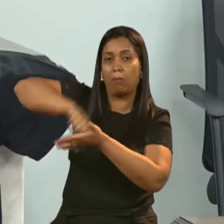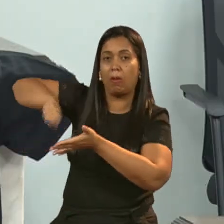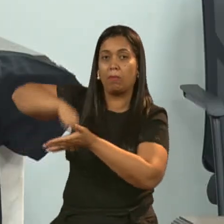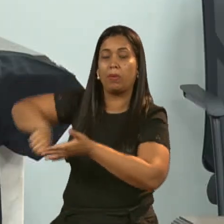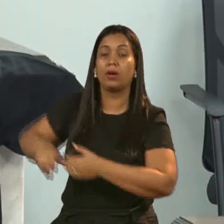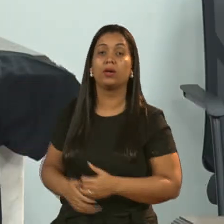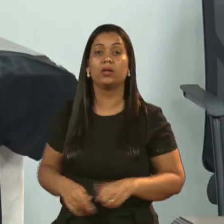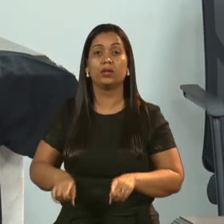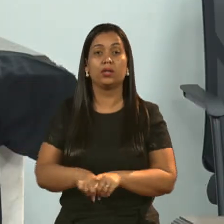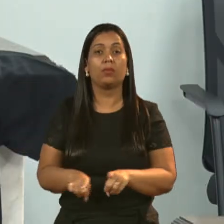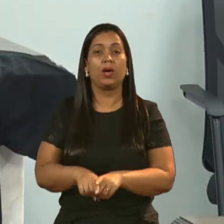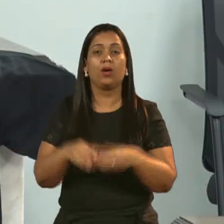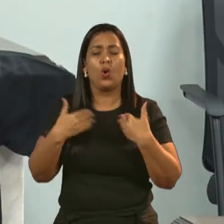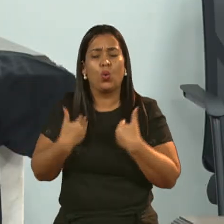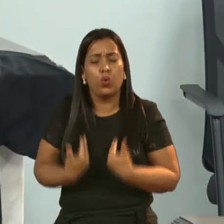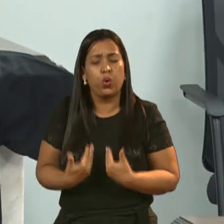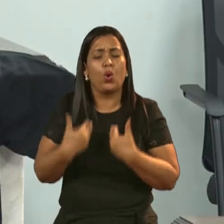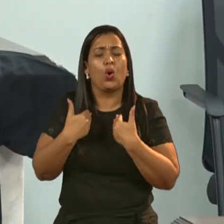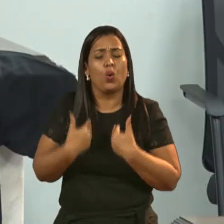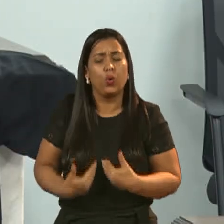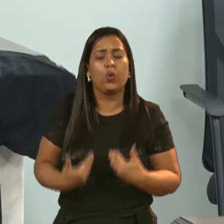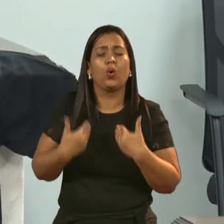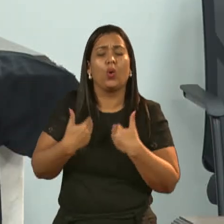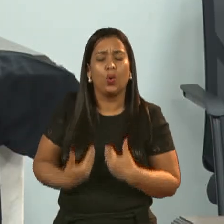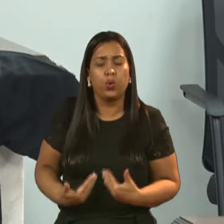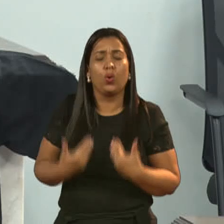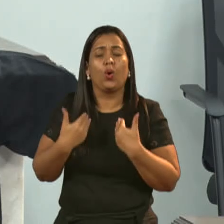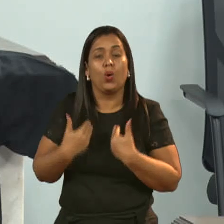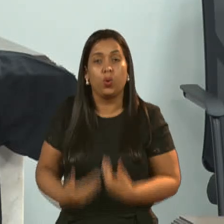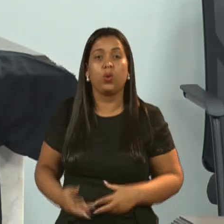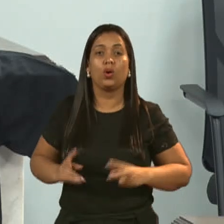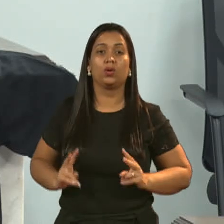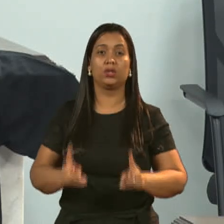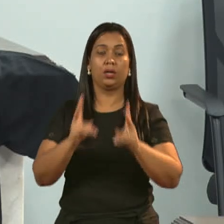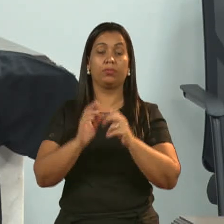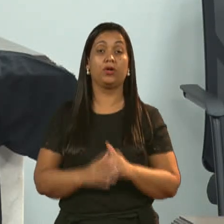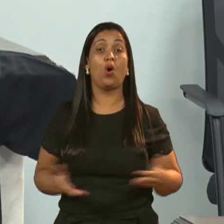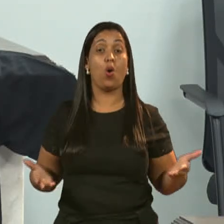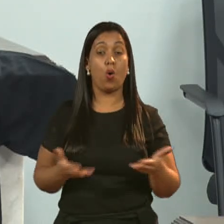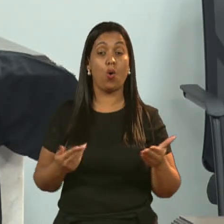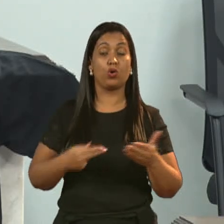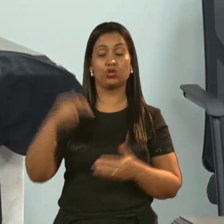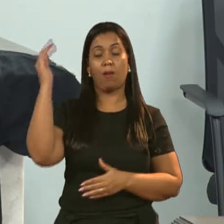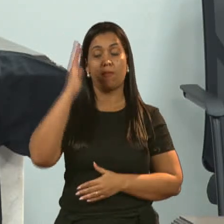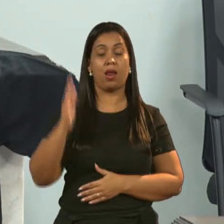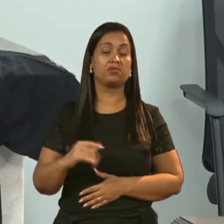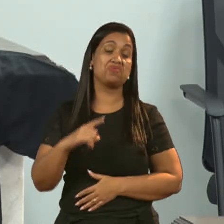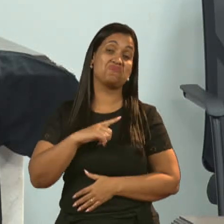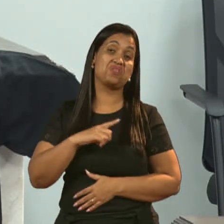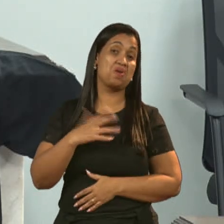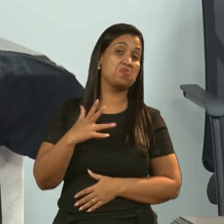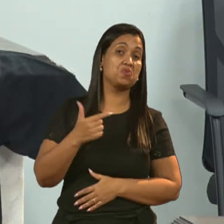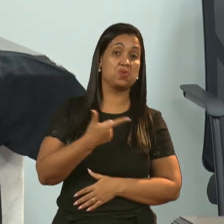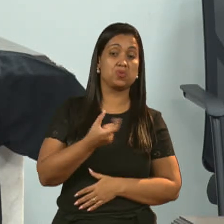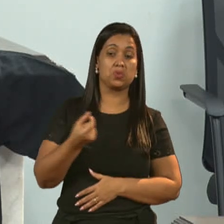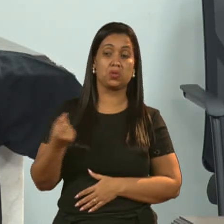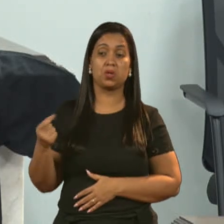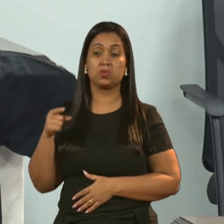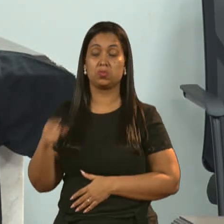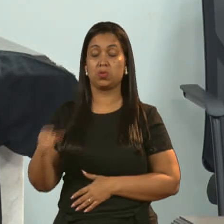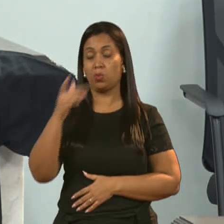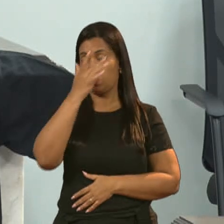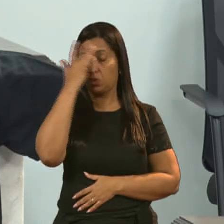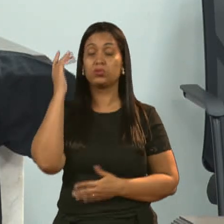fadiga frequentemente incapacitante. Hoje, no Brasil, estima-se mais ou menos 200 mil